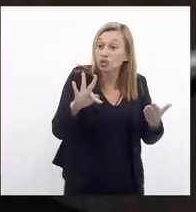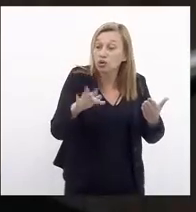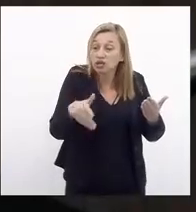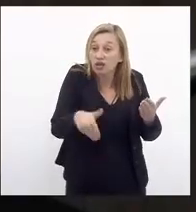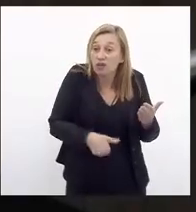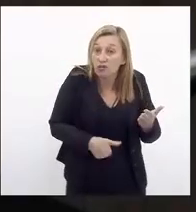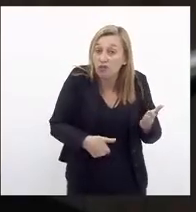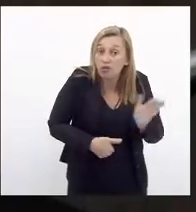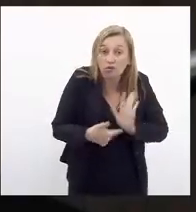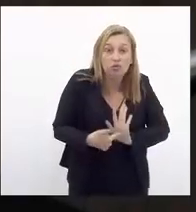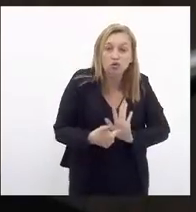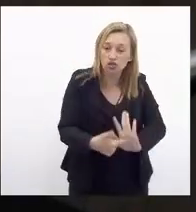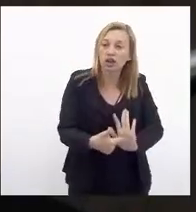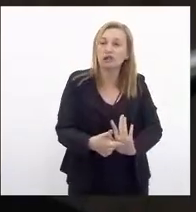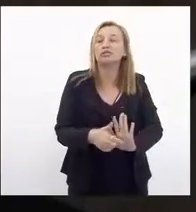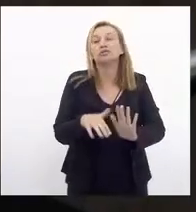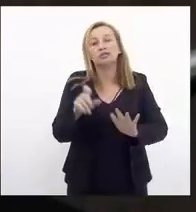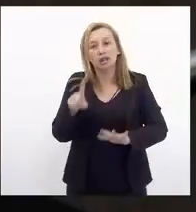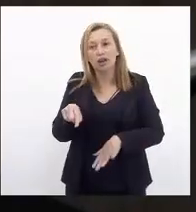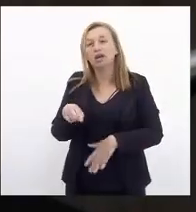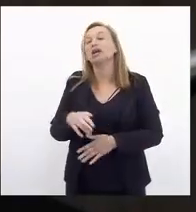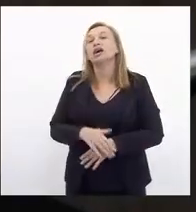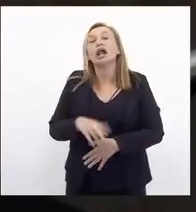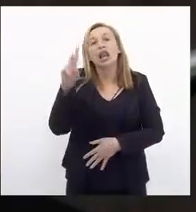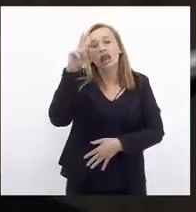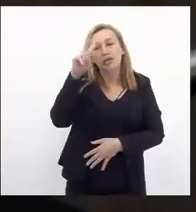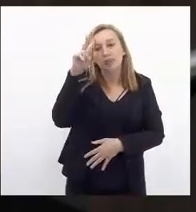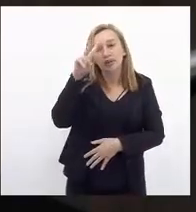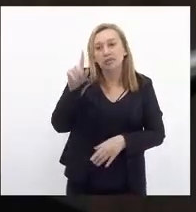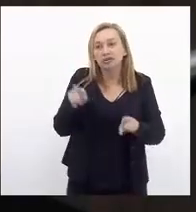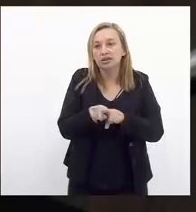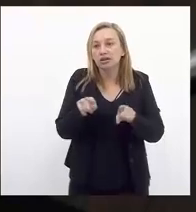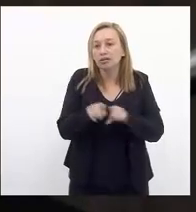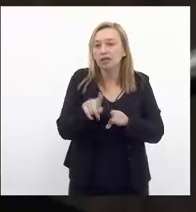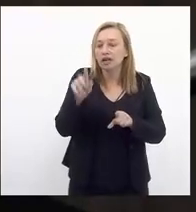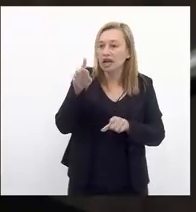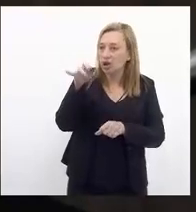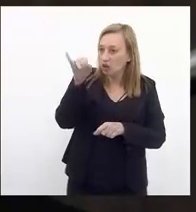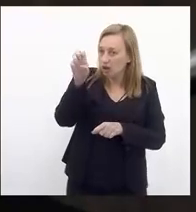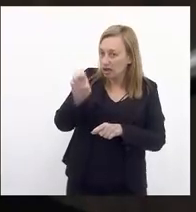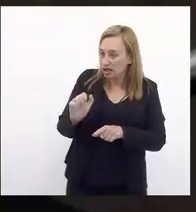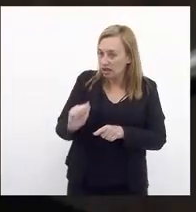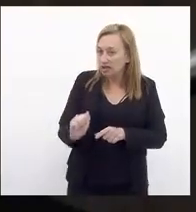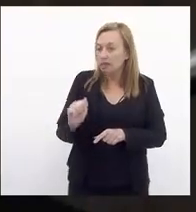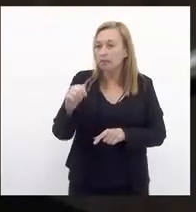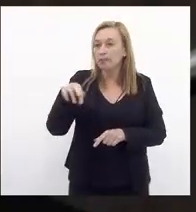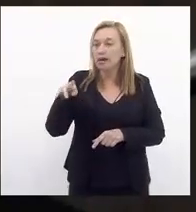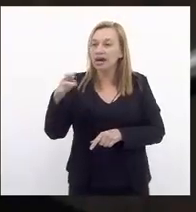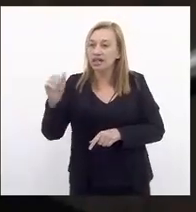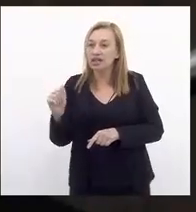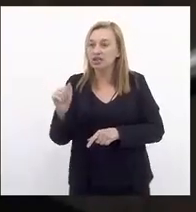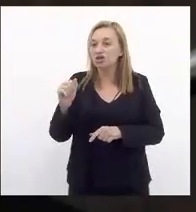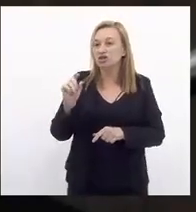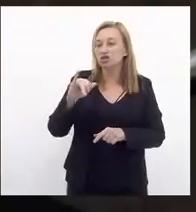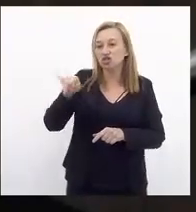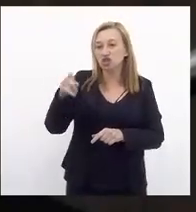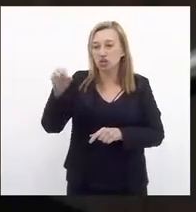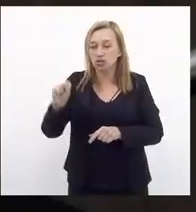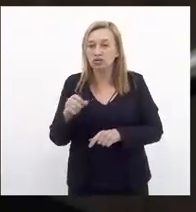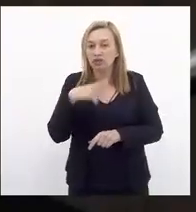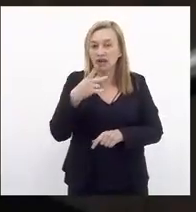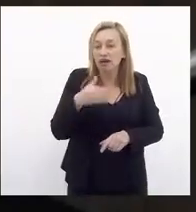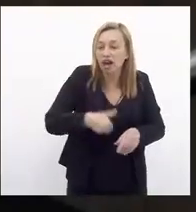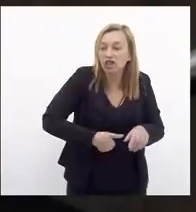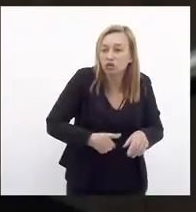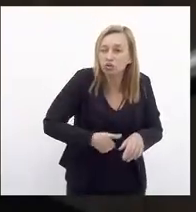hum é lembrando Carolina Maria de Jesus que dizia que a a dor